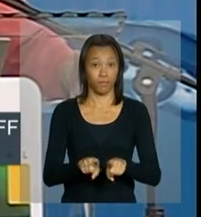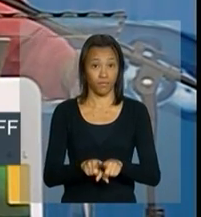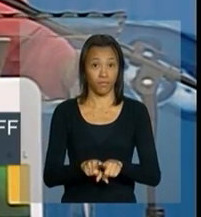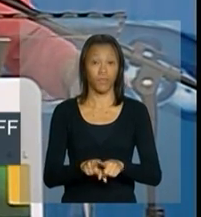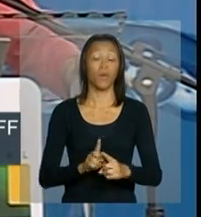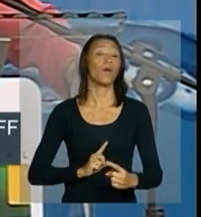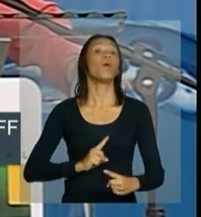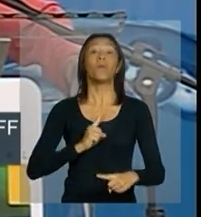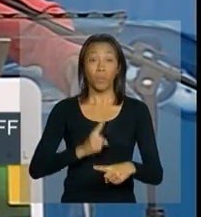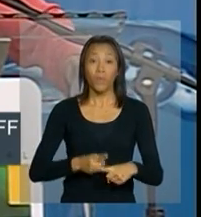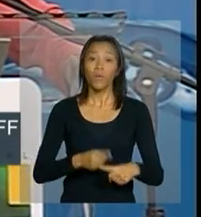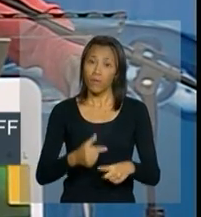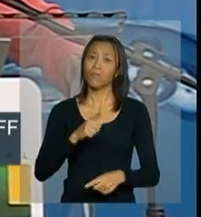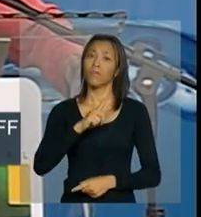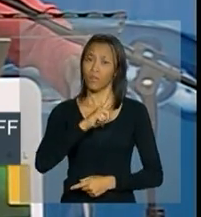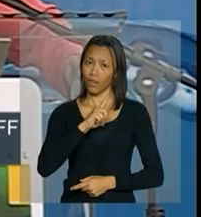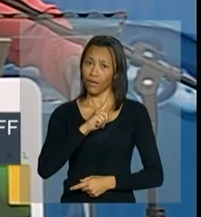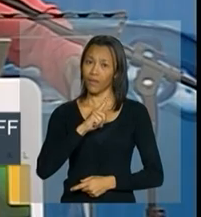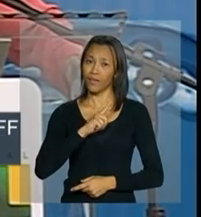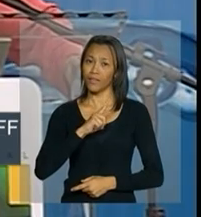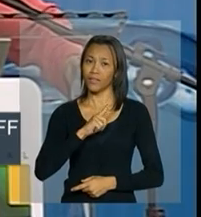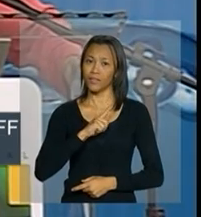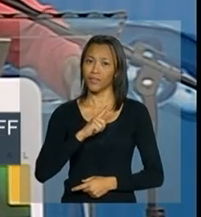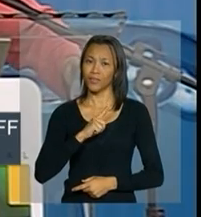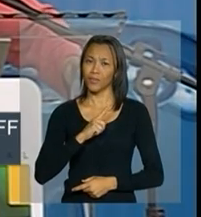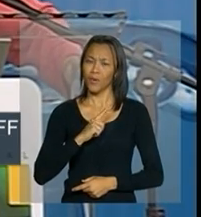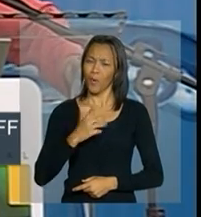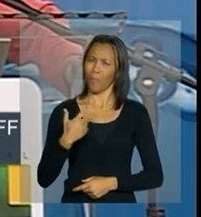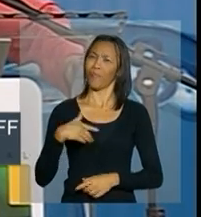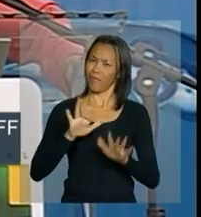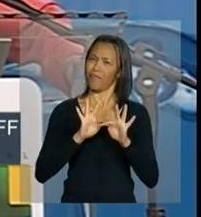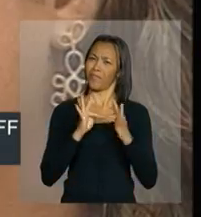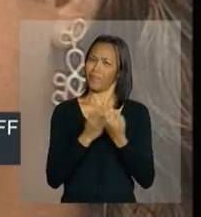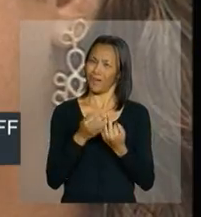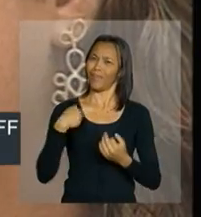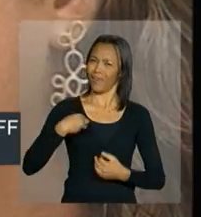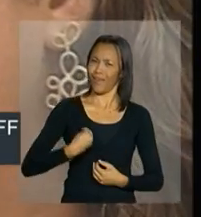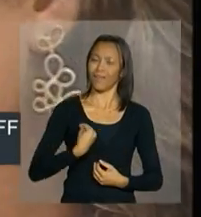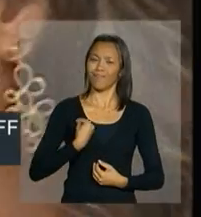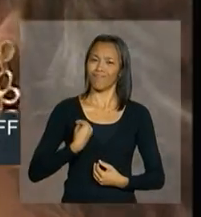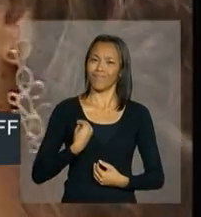porque eu tenho um pedaço de mim que é baiano.